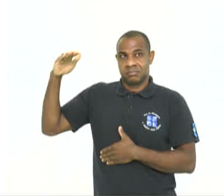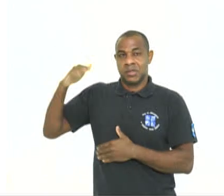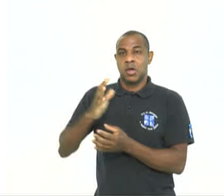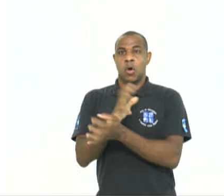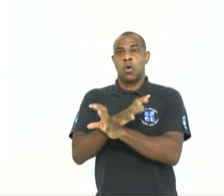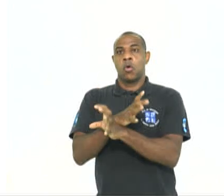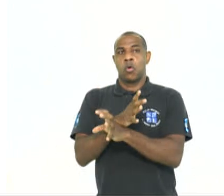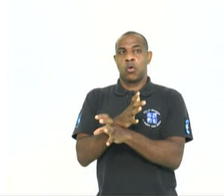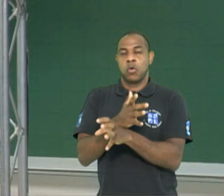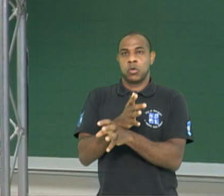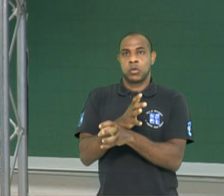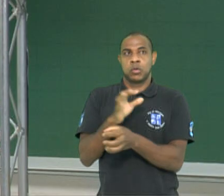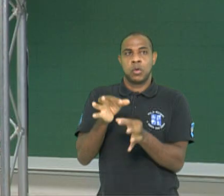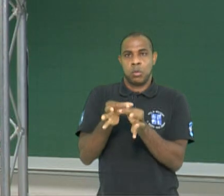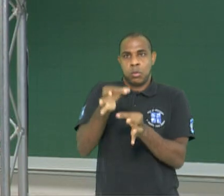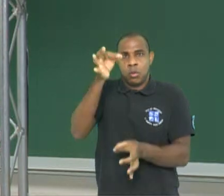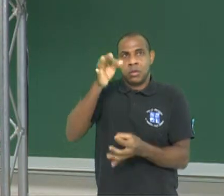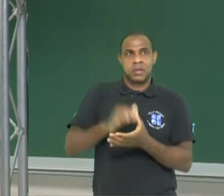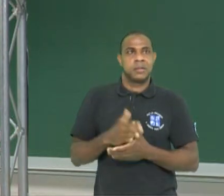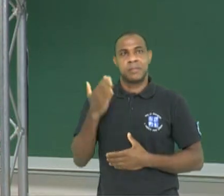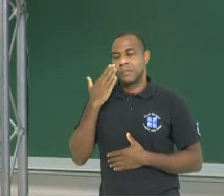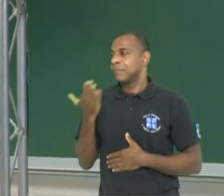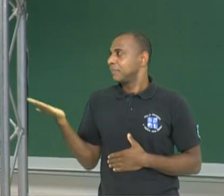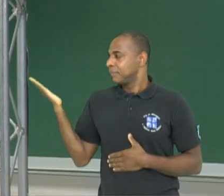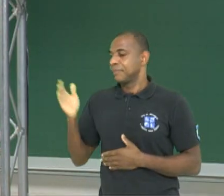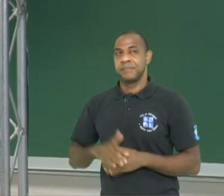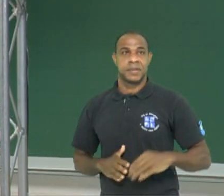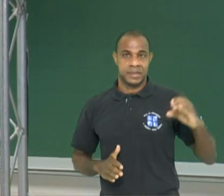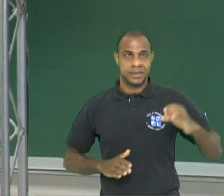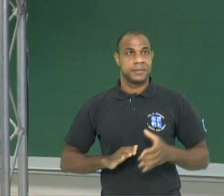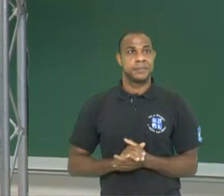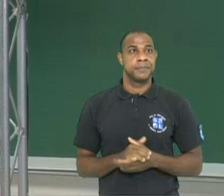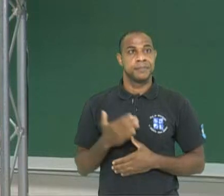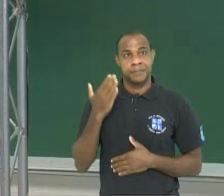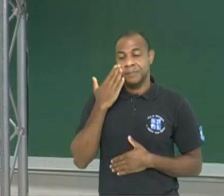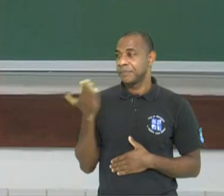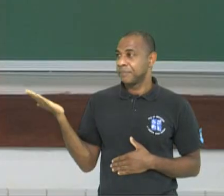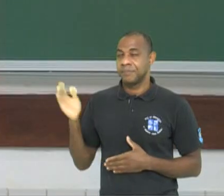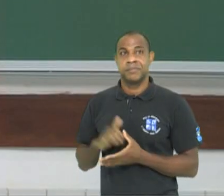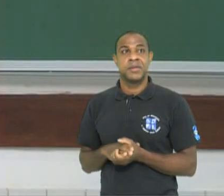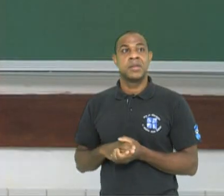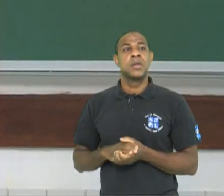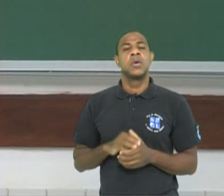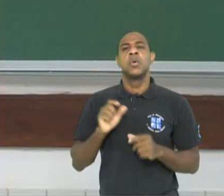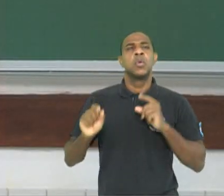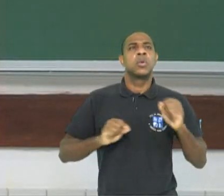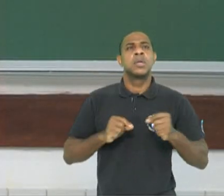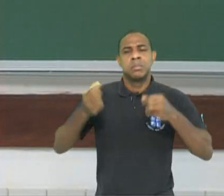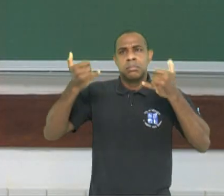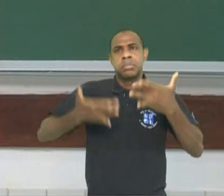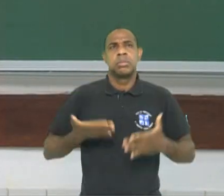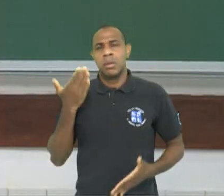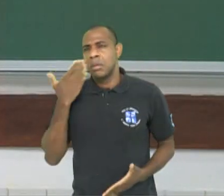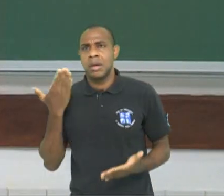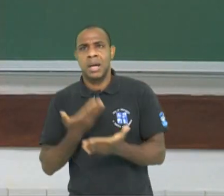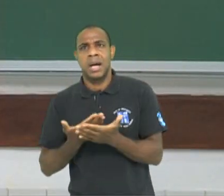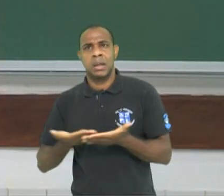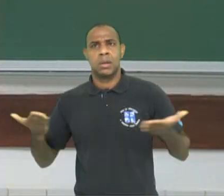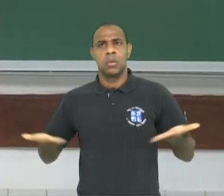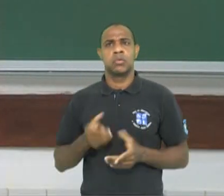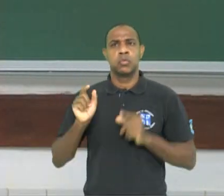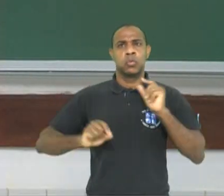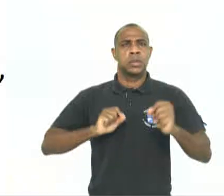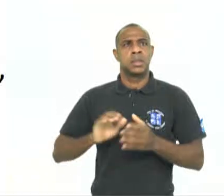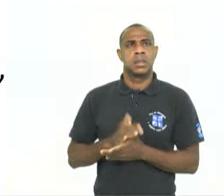ossos longos. É onde você vai ter essa medula óssea. Portanto, a letra C. Pessoal, então vamos rever o que foi falado nessa aula de hoje,